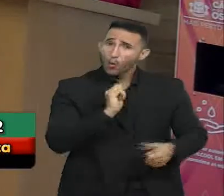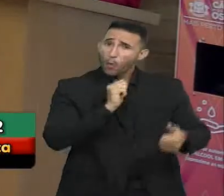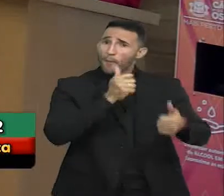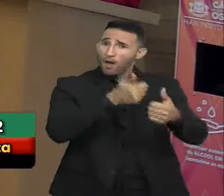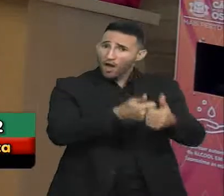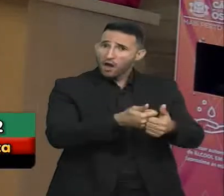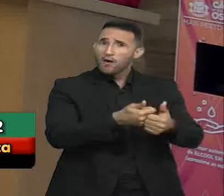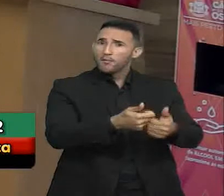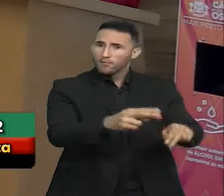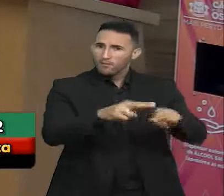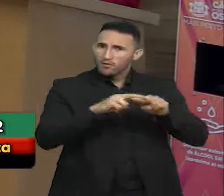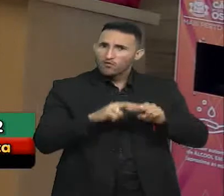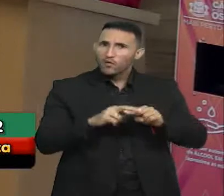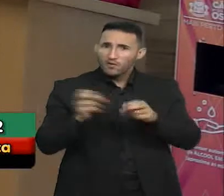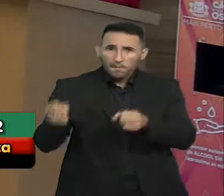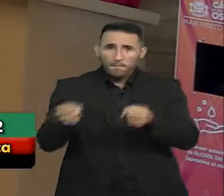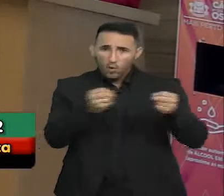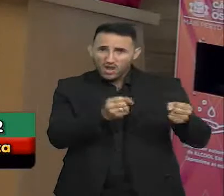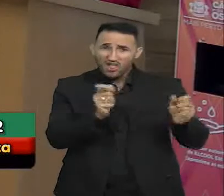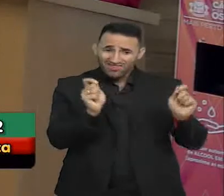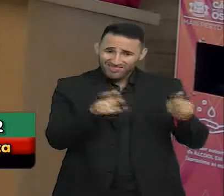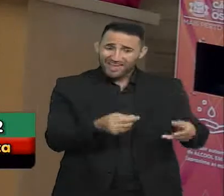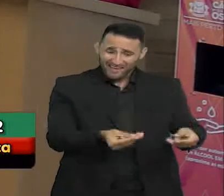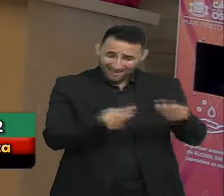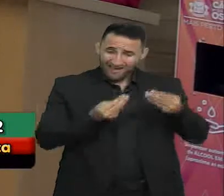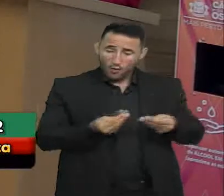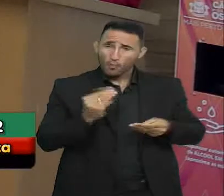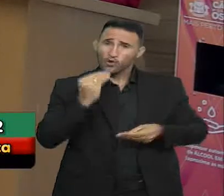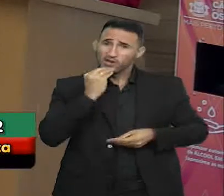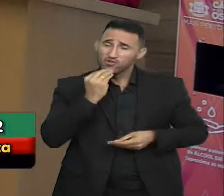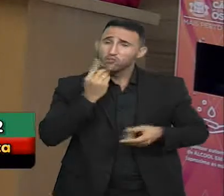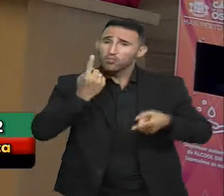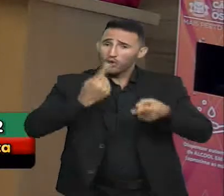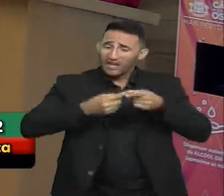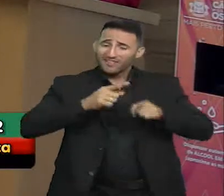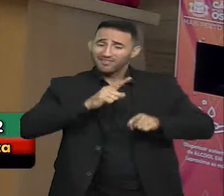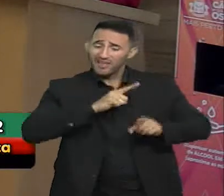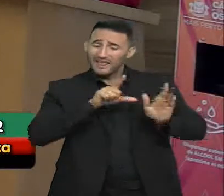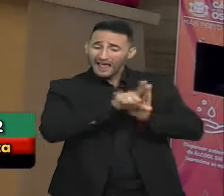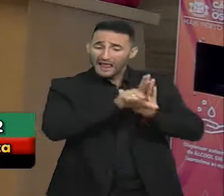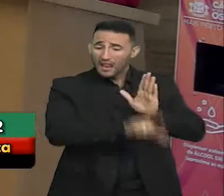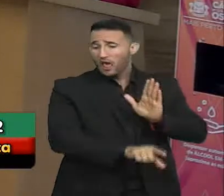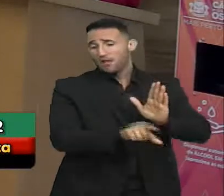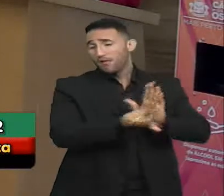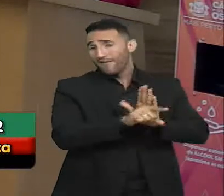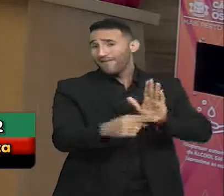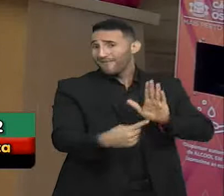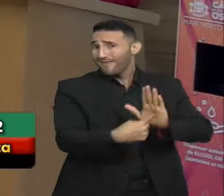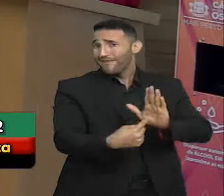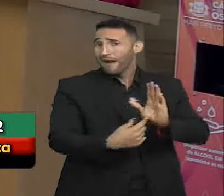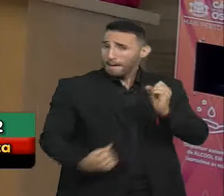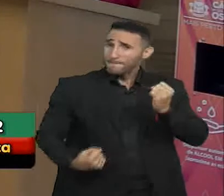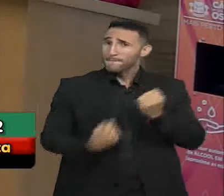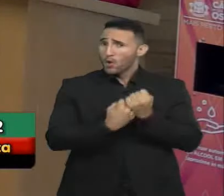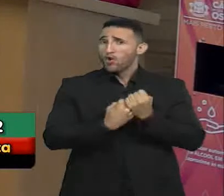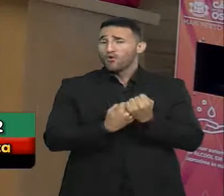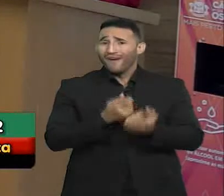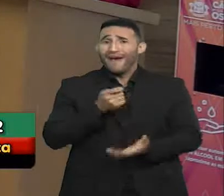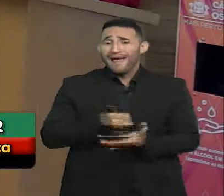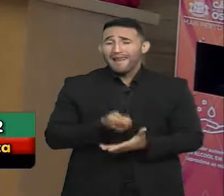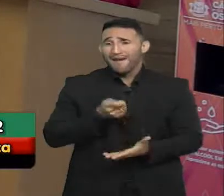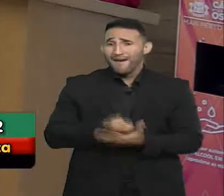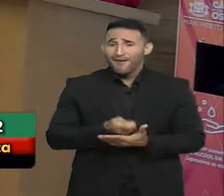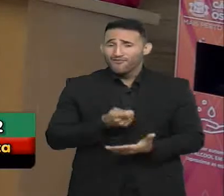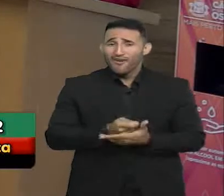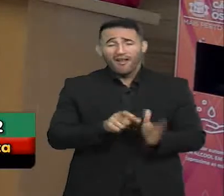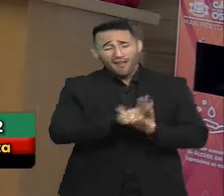poderio todo só nos é possível porque nós temos uma lei. Uma lei que nos garante, uma lei que